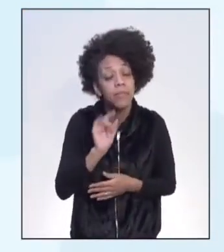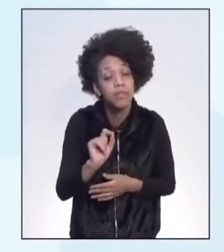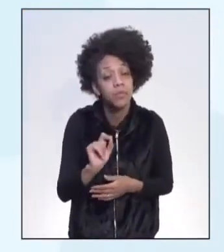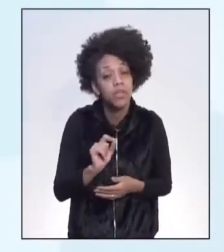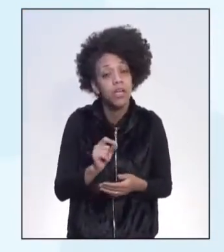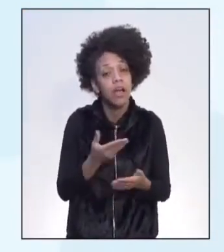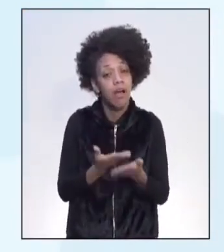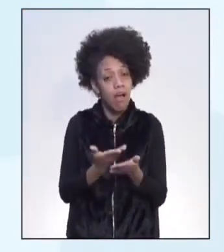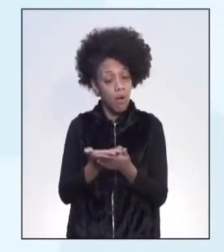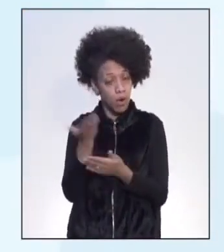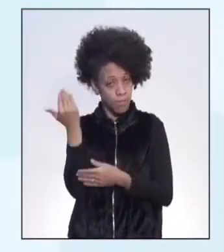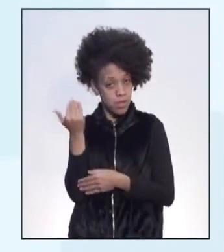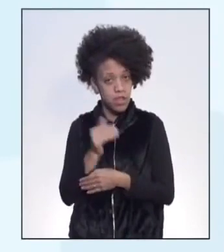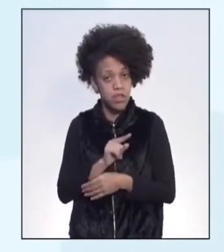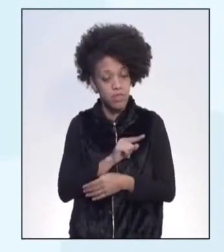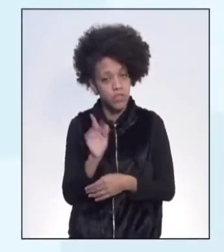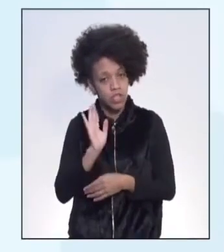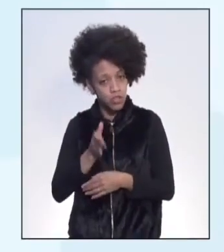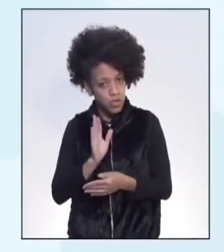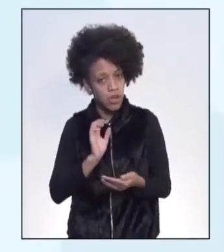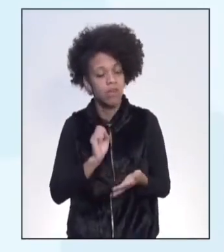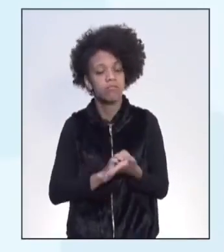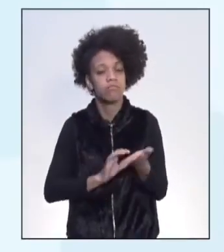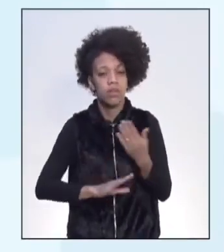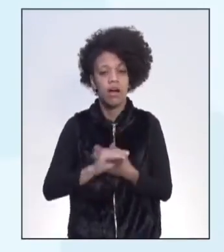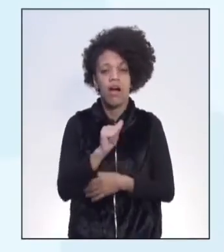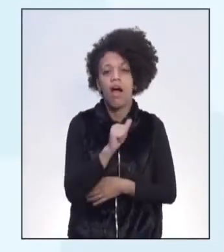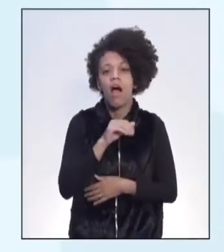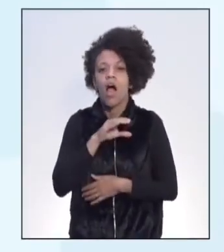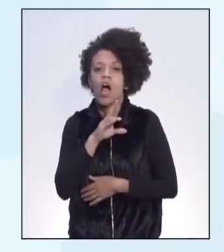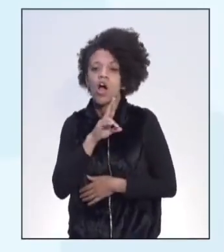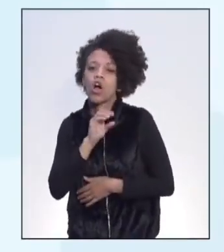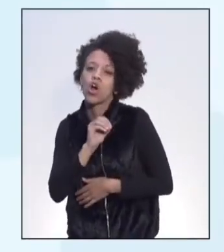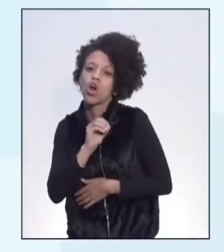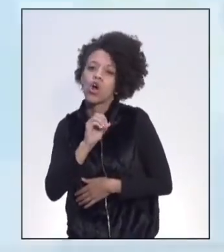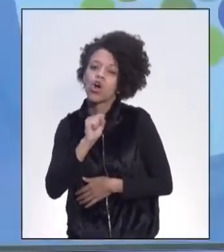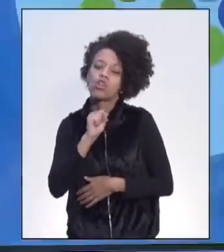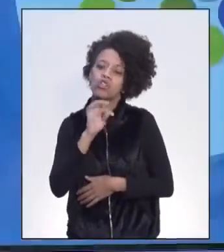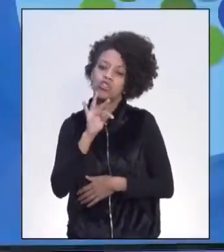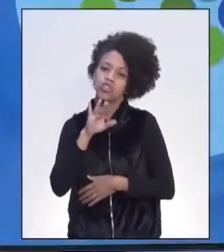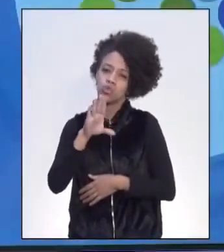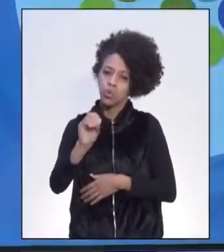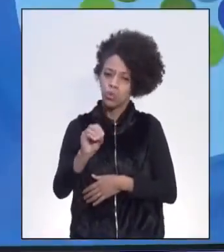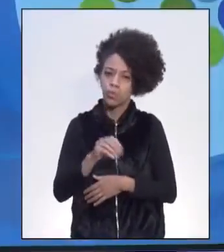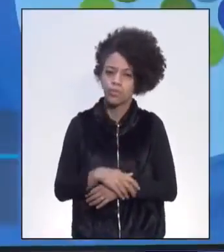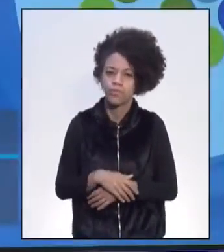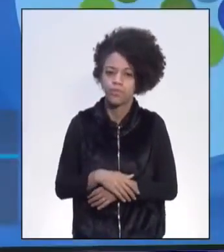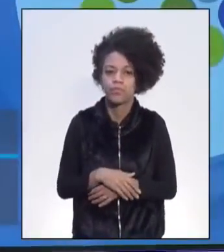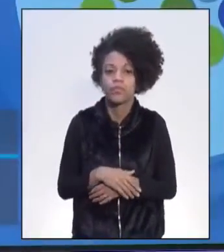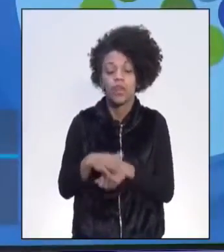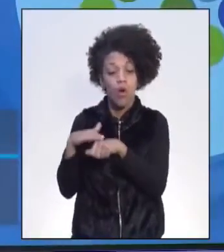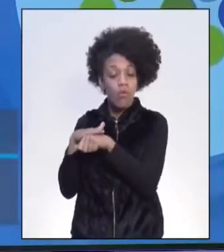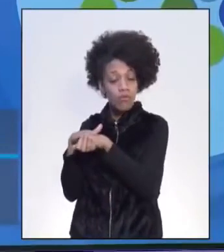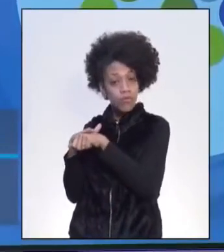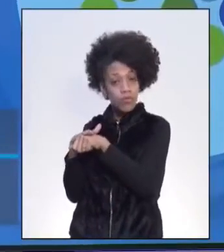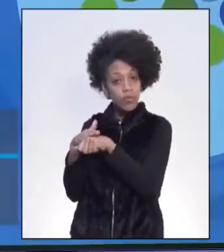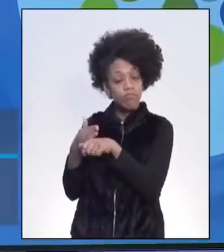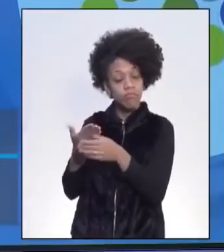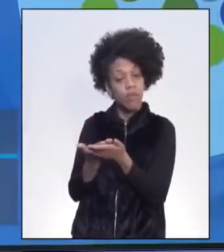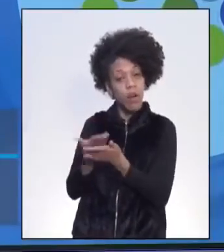aula anterior vocês já fizeram o acróstico, tá, gente? Ó, eu peguei lá o chat, né, da aula